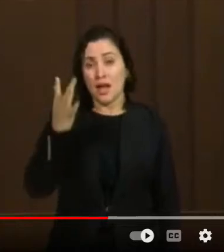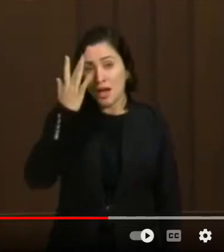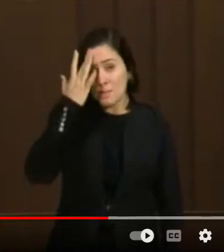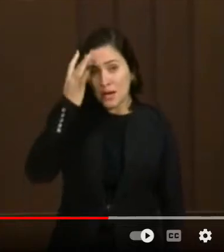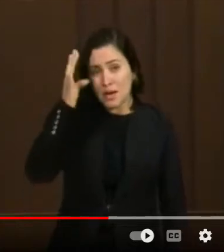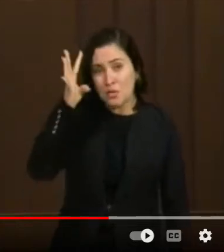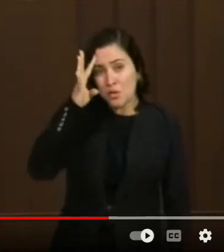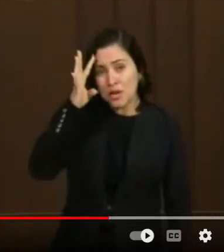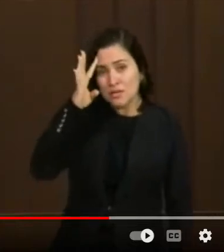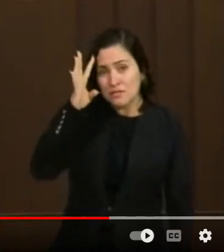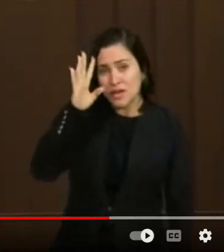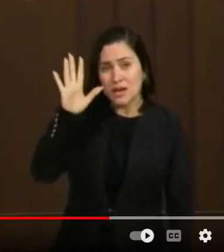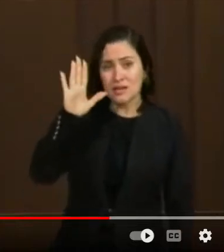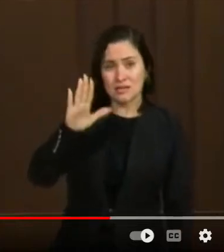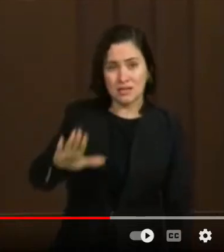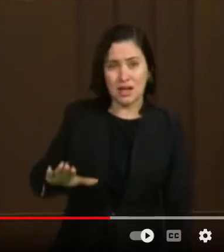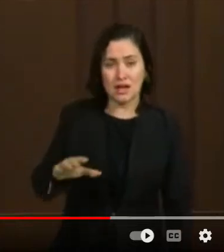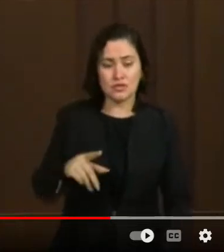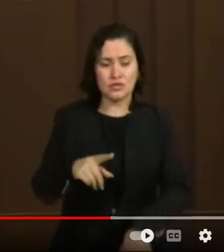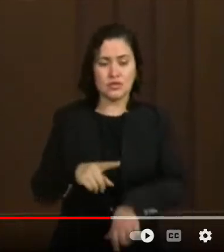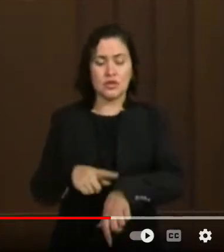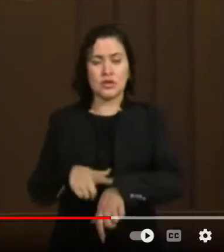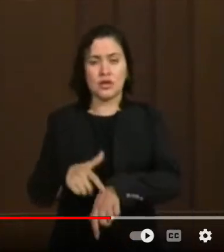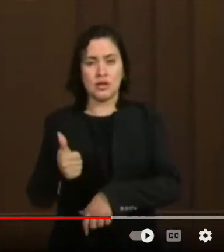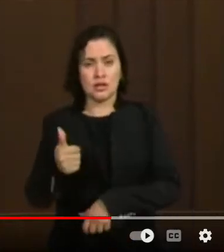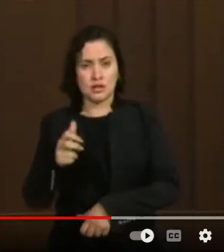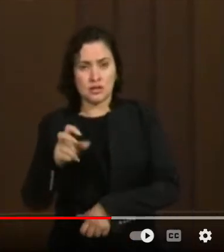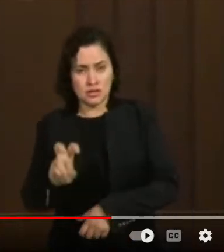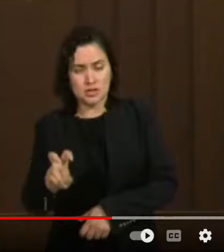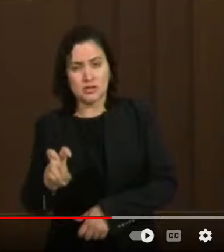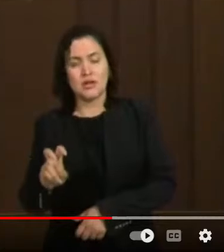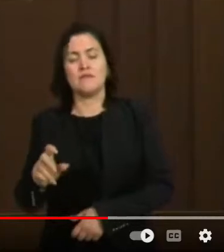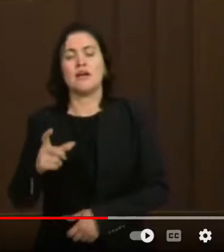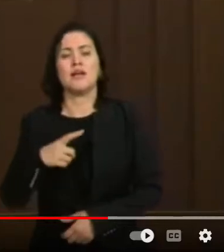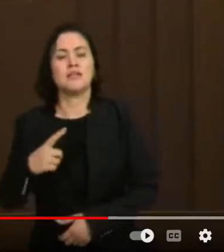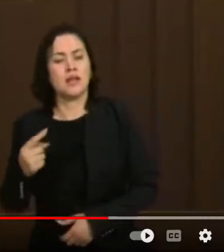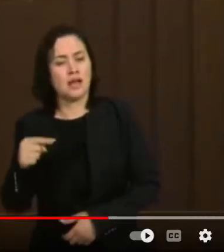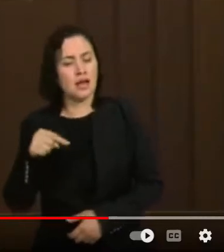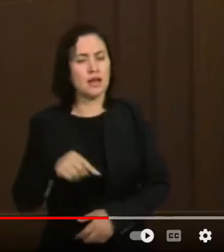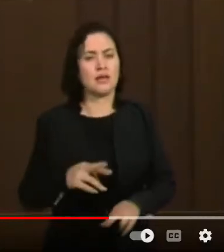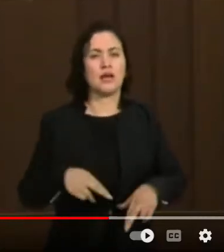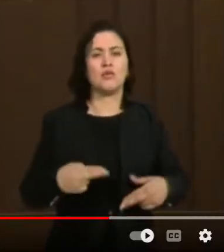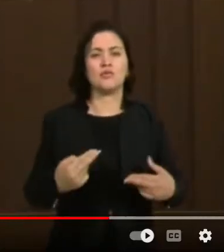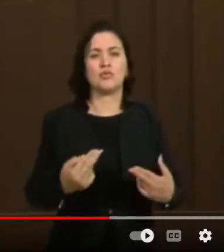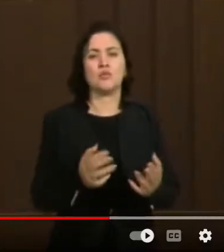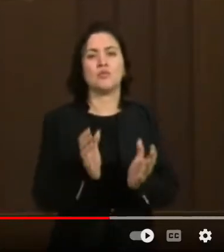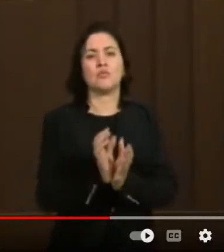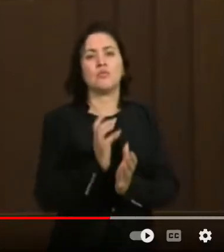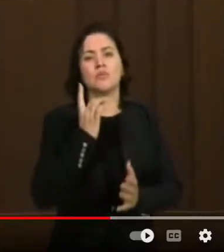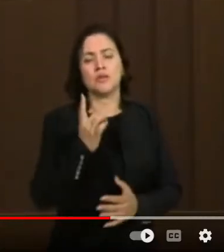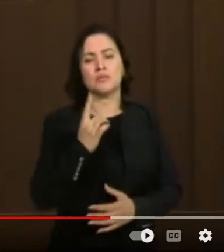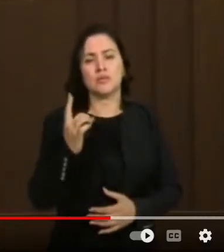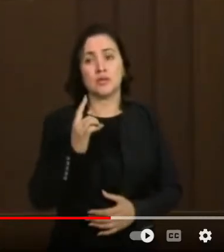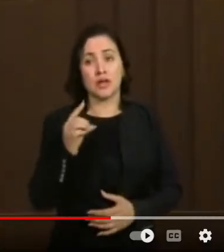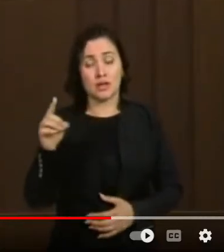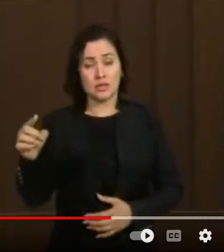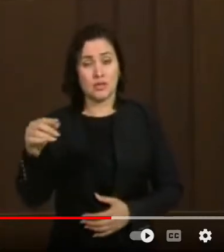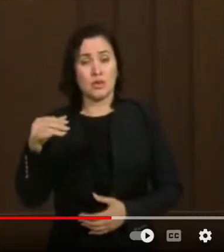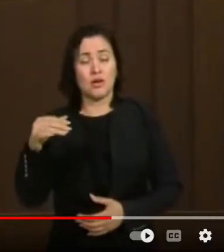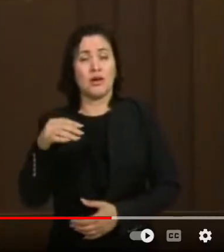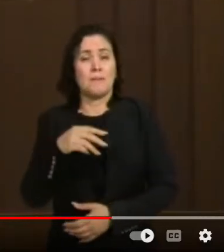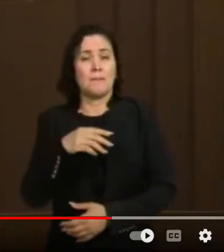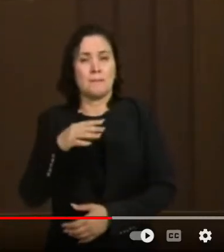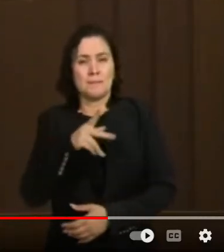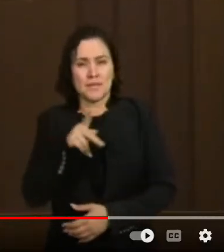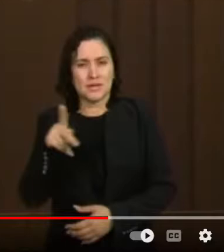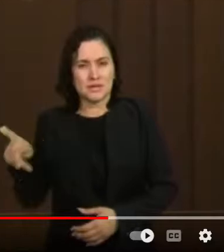aqui às 15 horas para apresentar para a frente, para a Parlamentar de Defesa da Baixada, o projeto, e o secretário de Meio Ambiente também vai